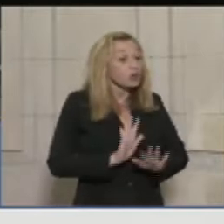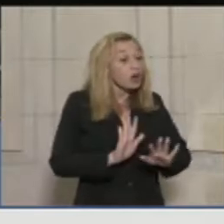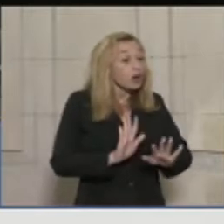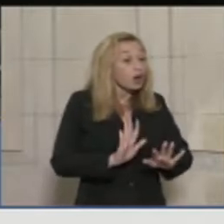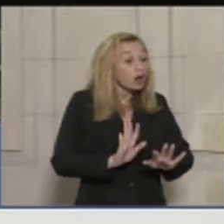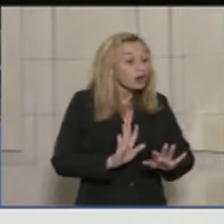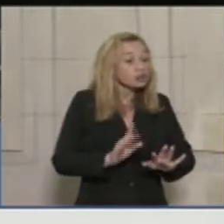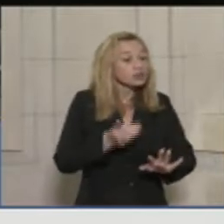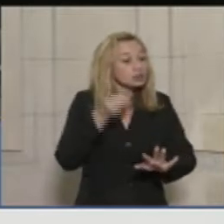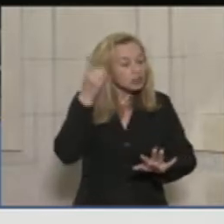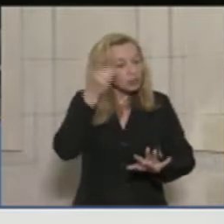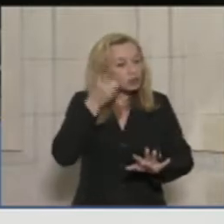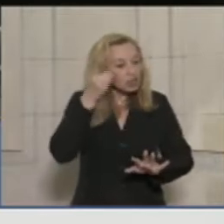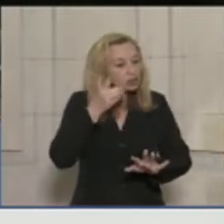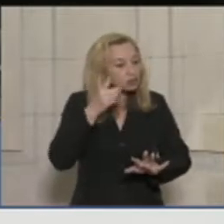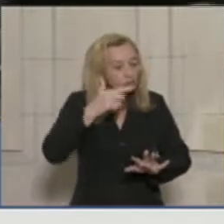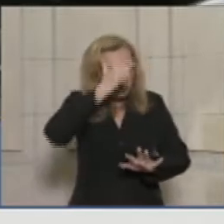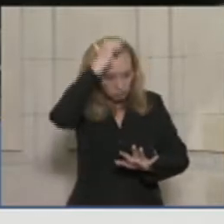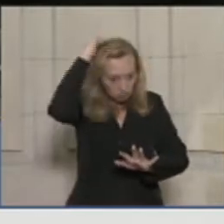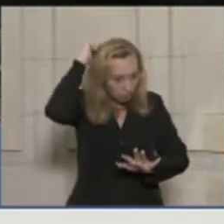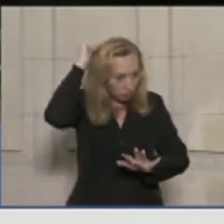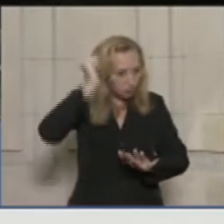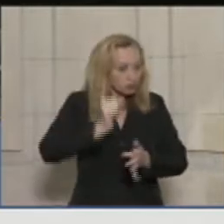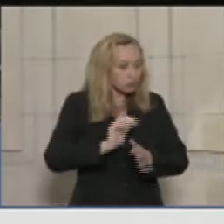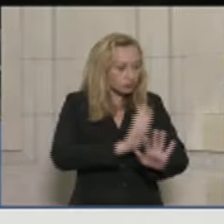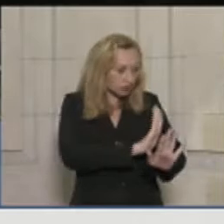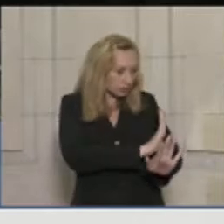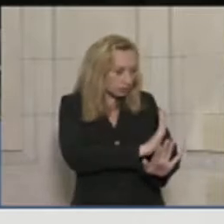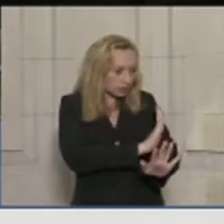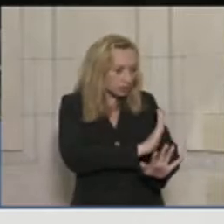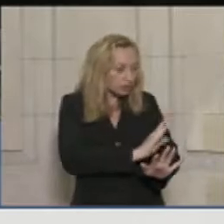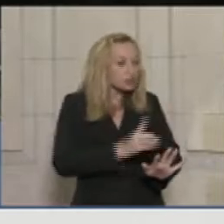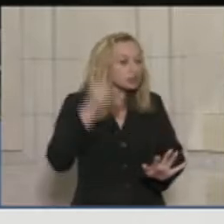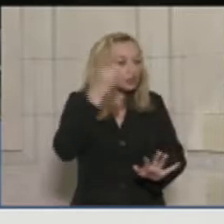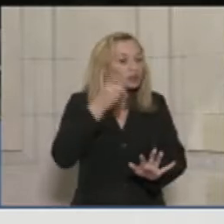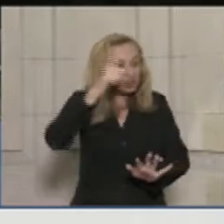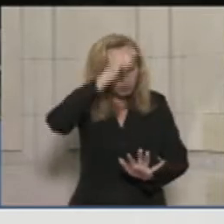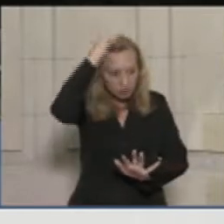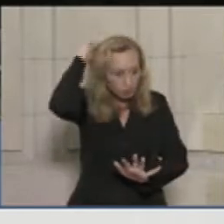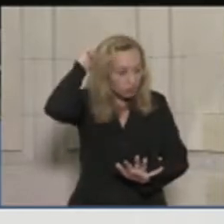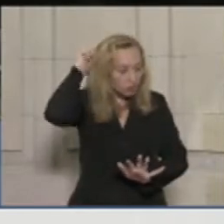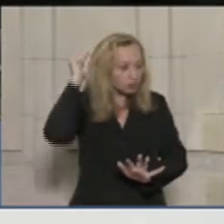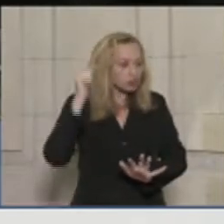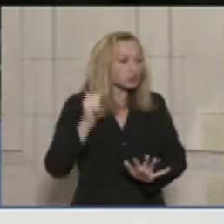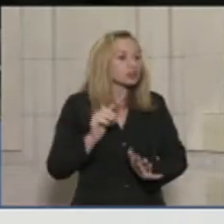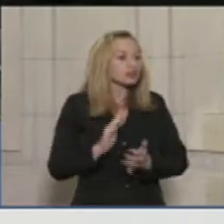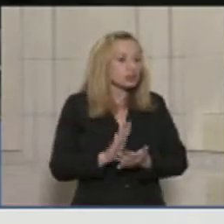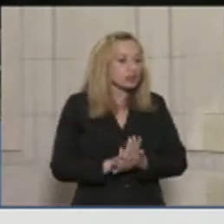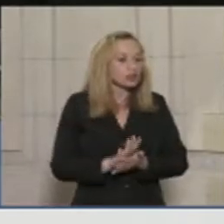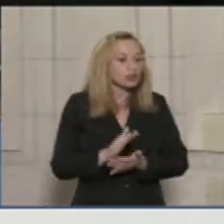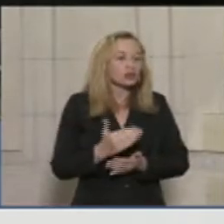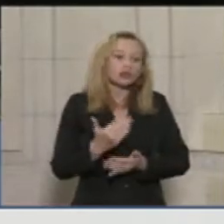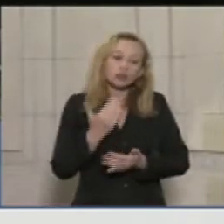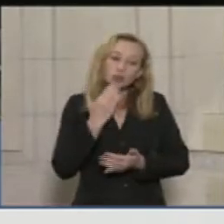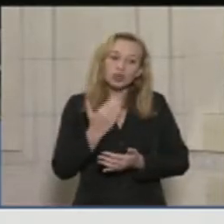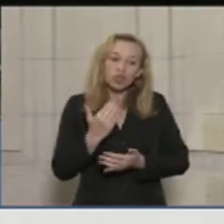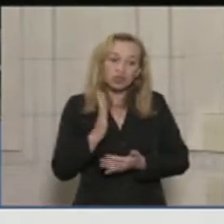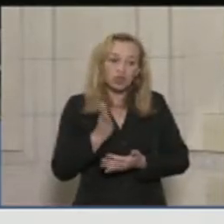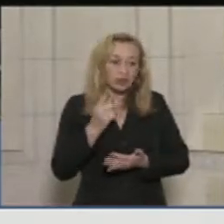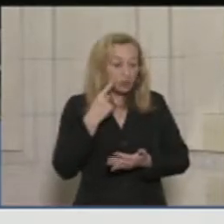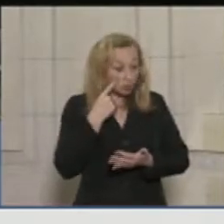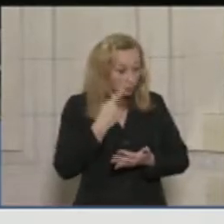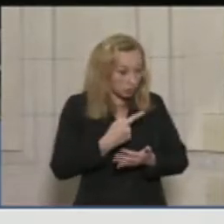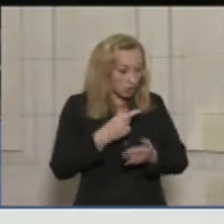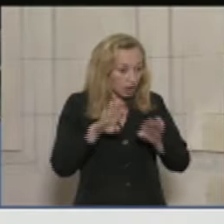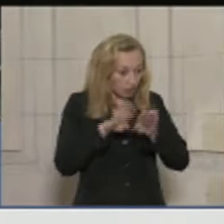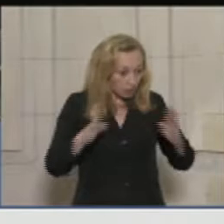O deputado Luiz Paulo. Peraí, Marquinhos. Deputado Luiz Paulo, a solicitação de Vossa Excelência está acatada. A